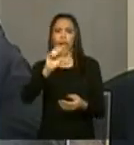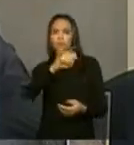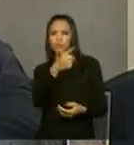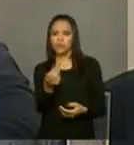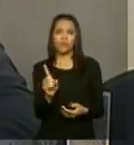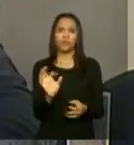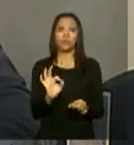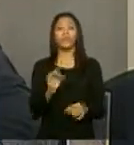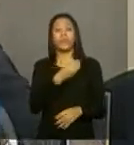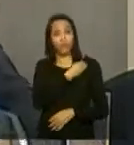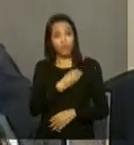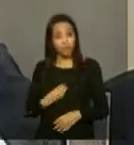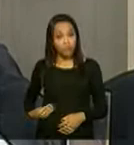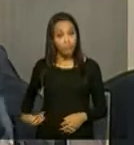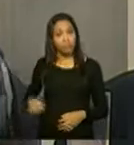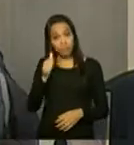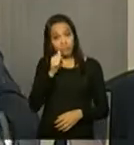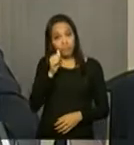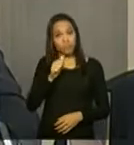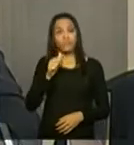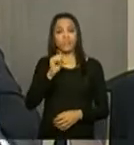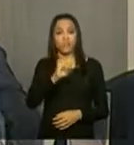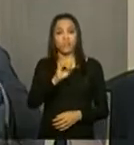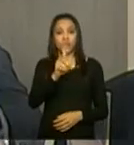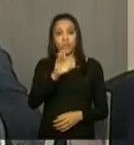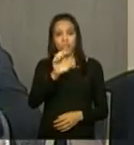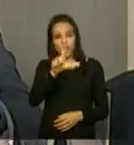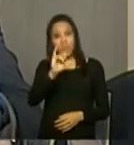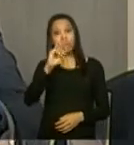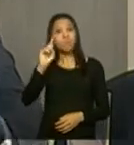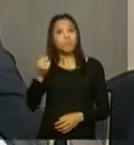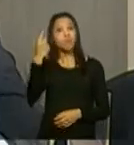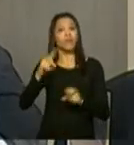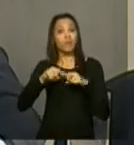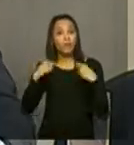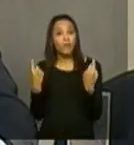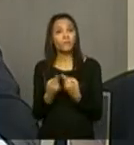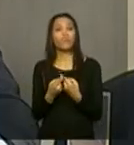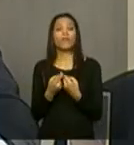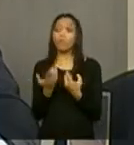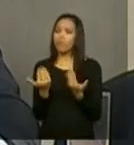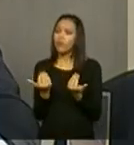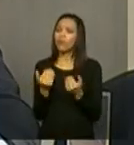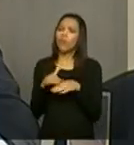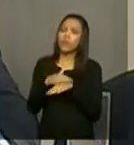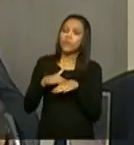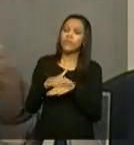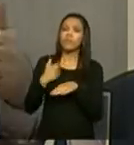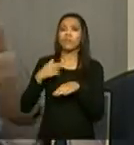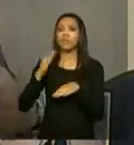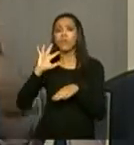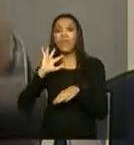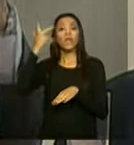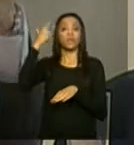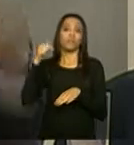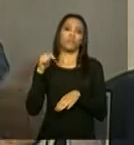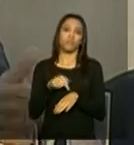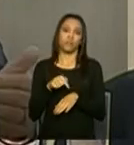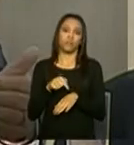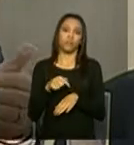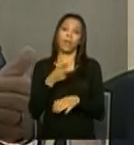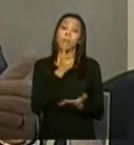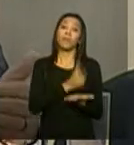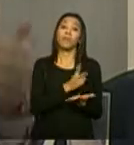ministra a primeira reunião agora diz vamos sentar e vamos ver como é que nós vamos fazer isso ou seja foi um ato de